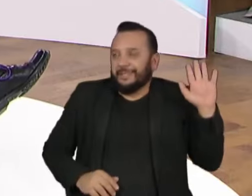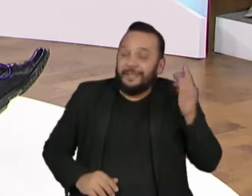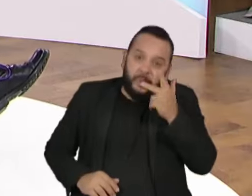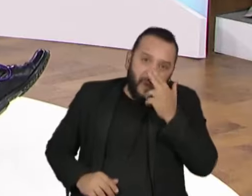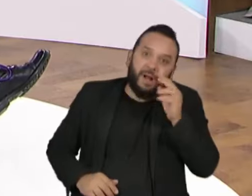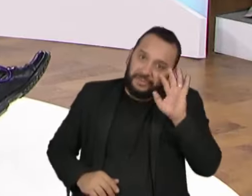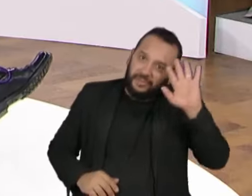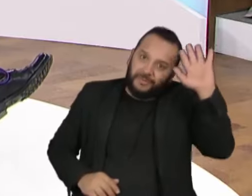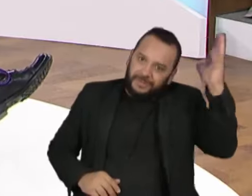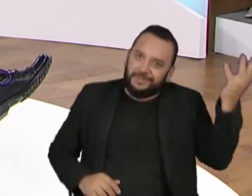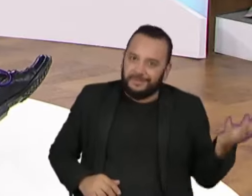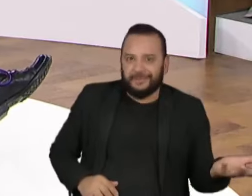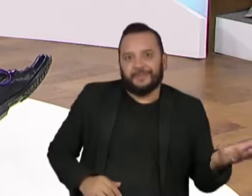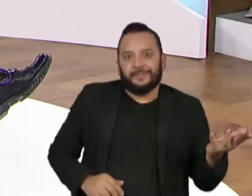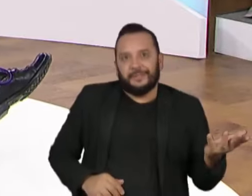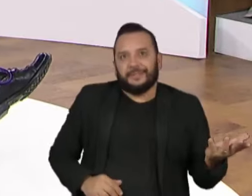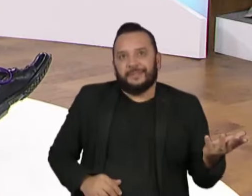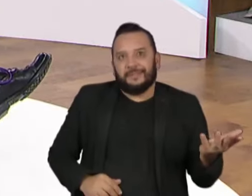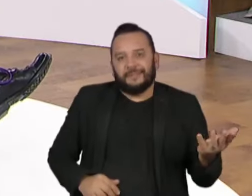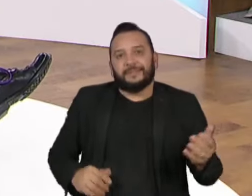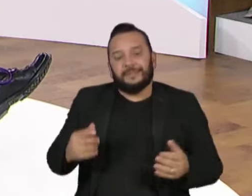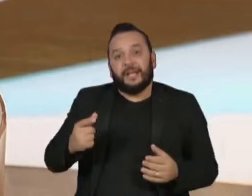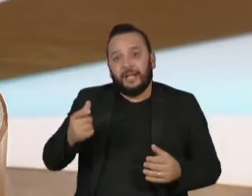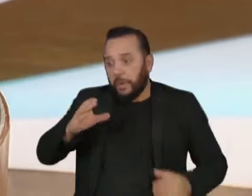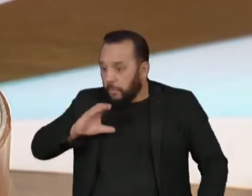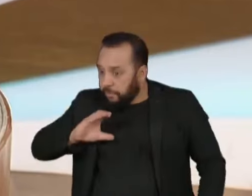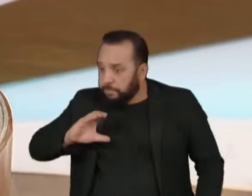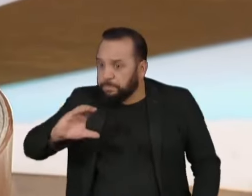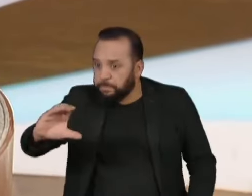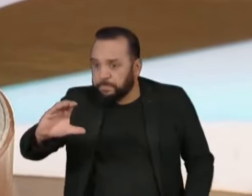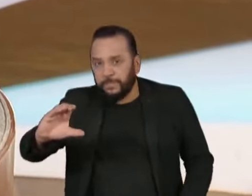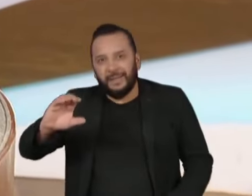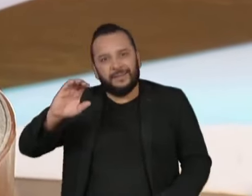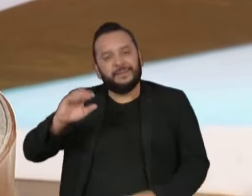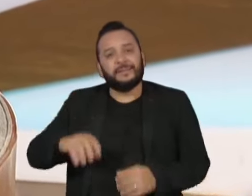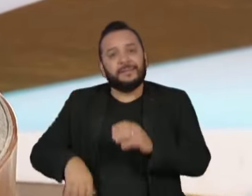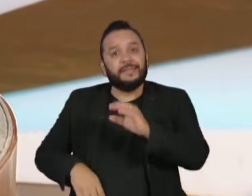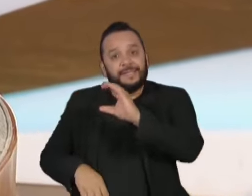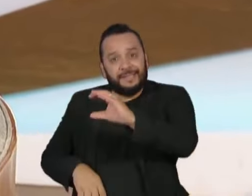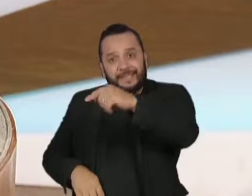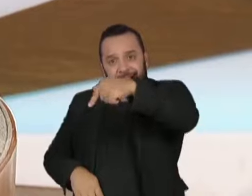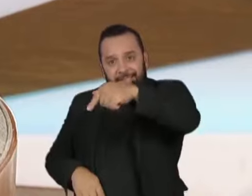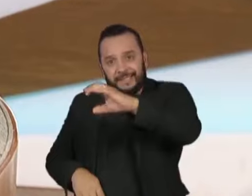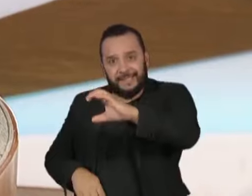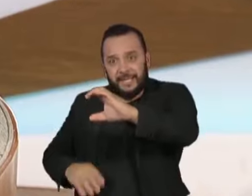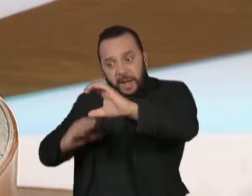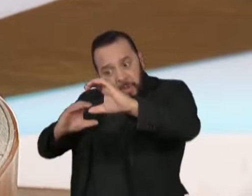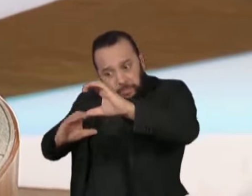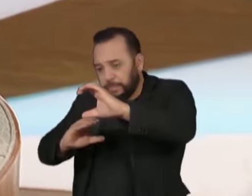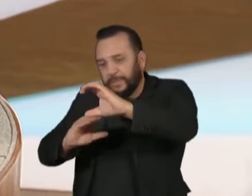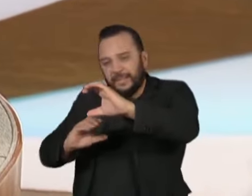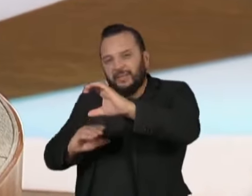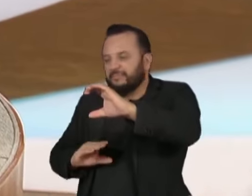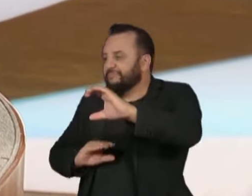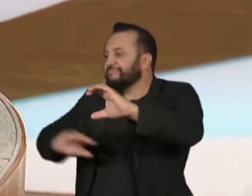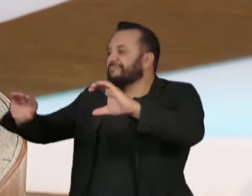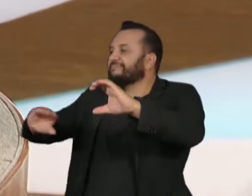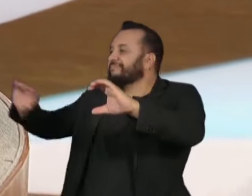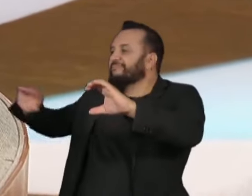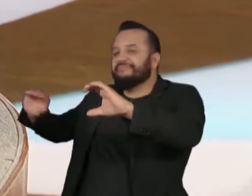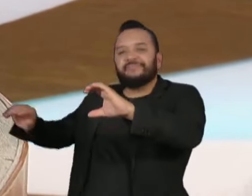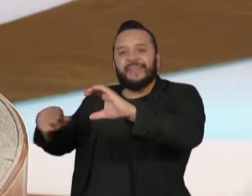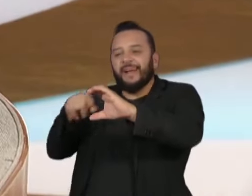nunca mas eu sei que esses recursos poderiam ter sido reinvestidos no programa para